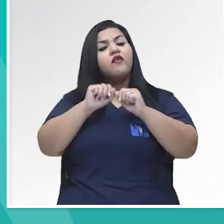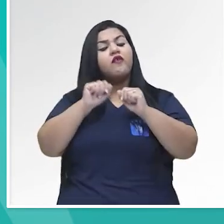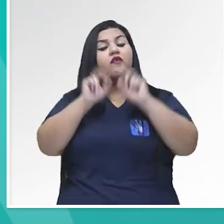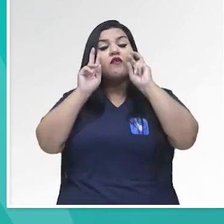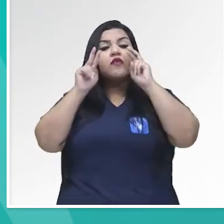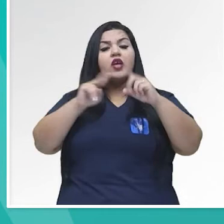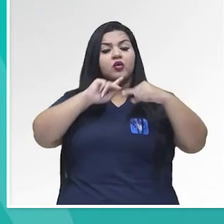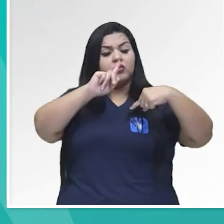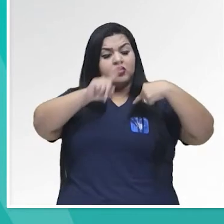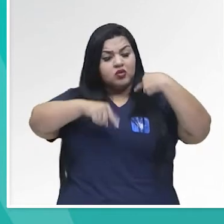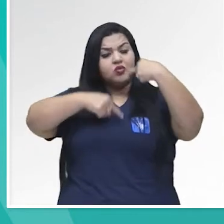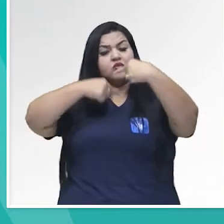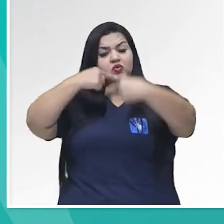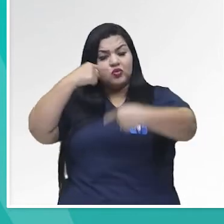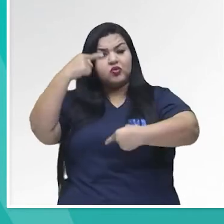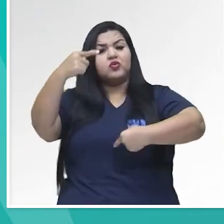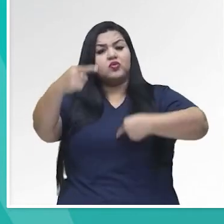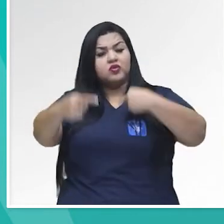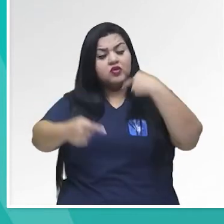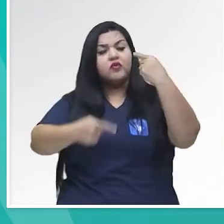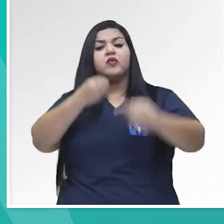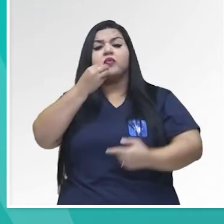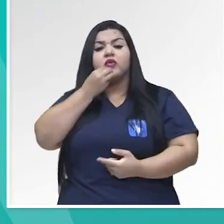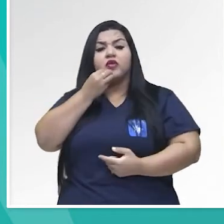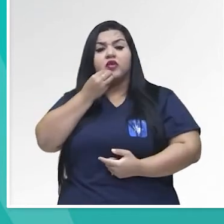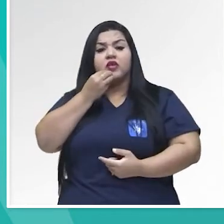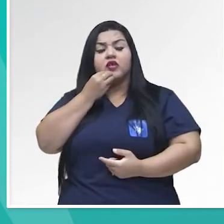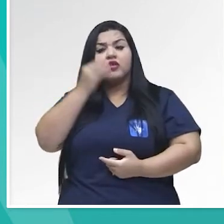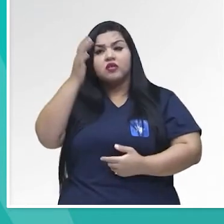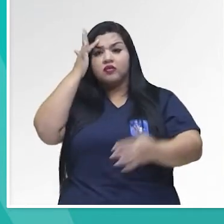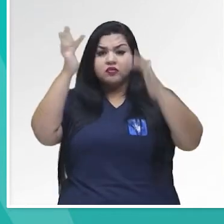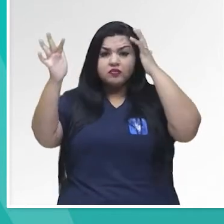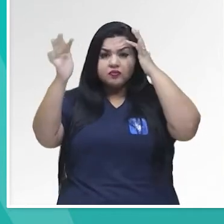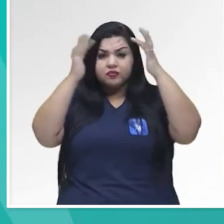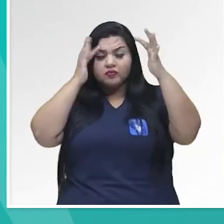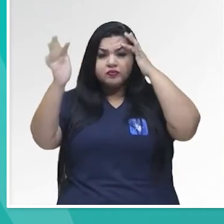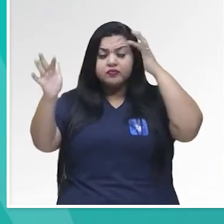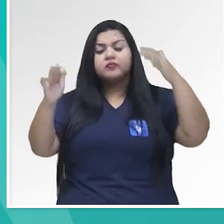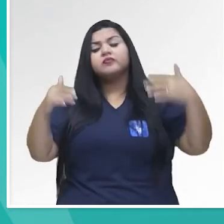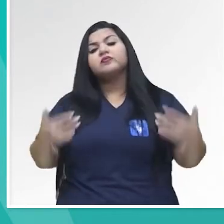no decorrer desse vídeo você vai ter oportunidade de refletir, né?